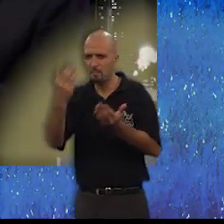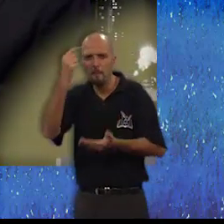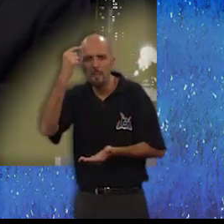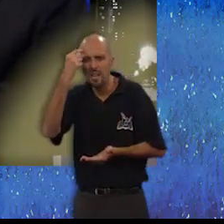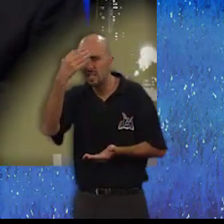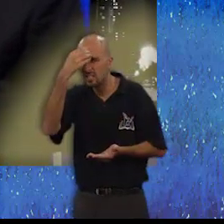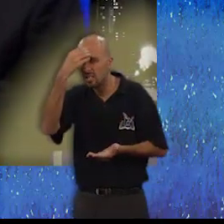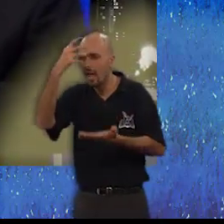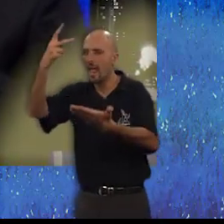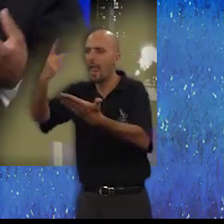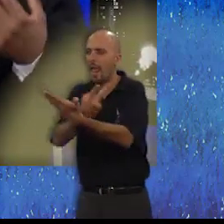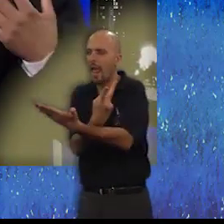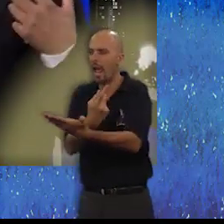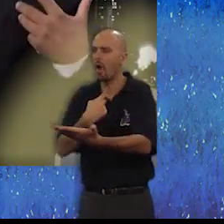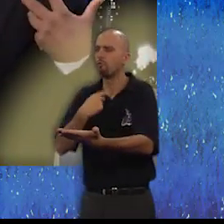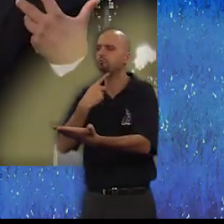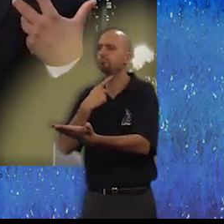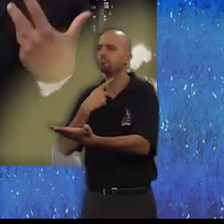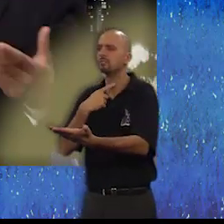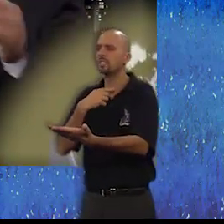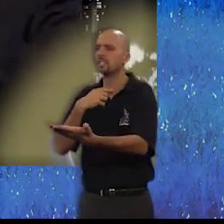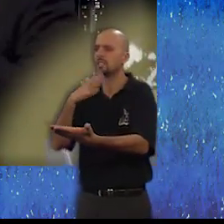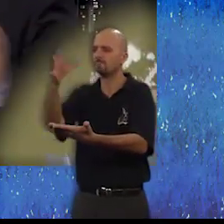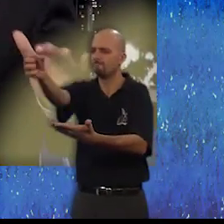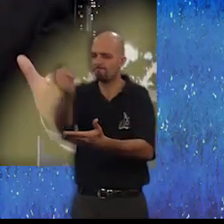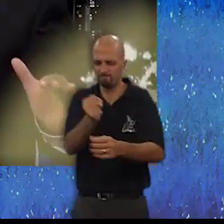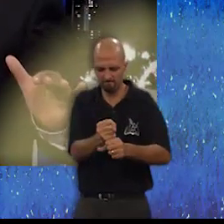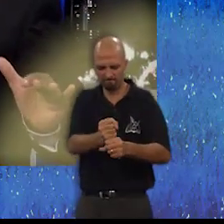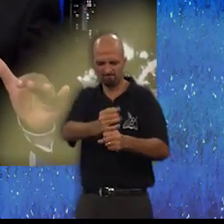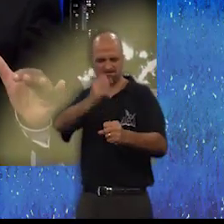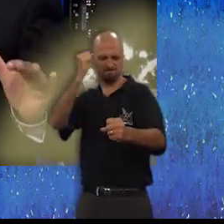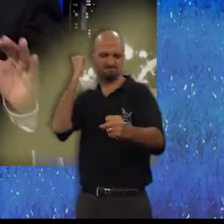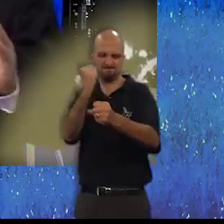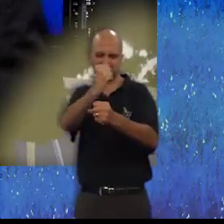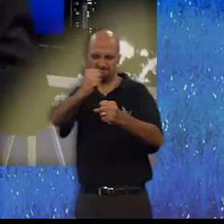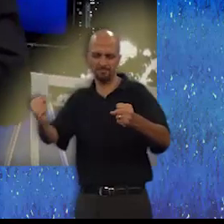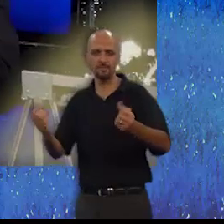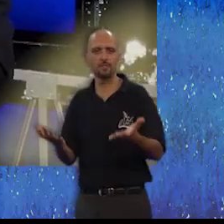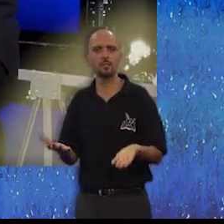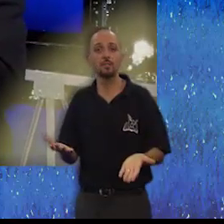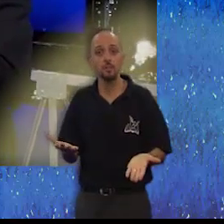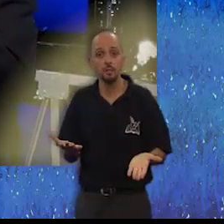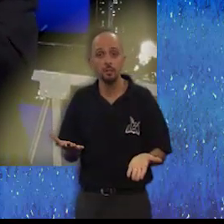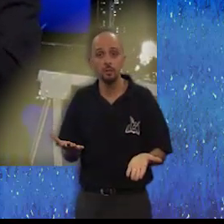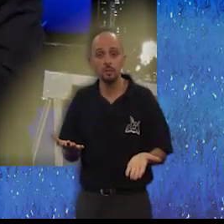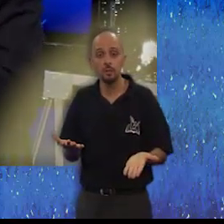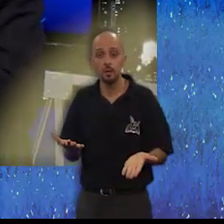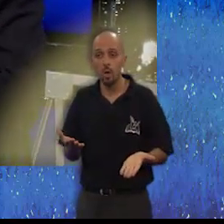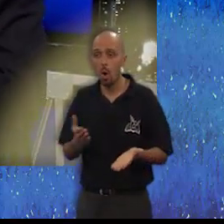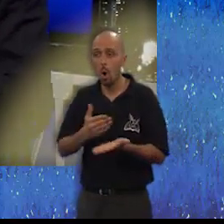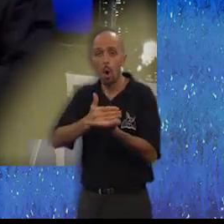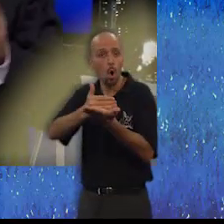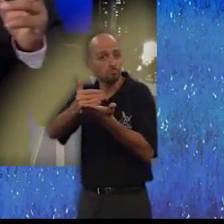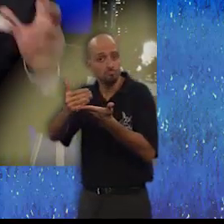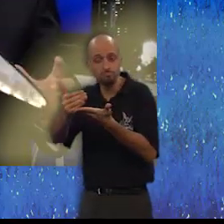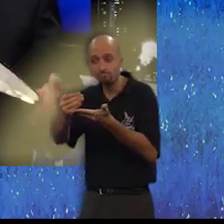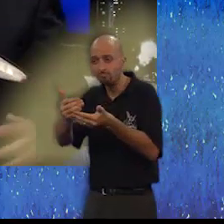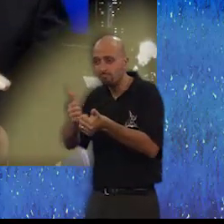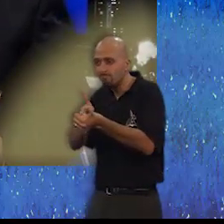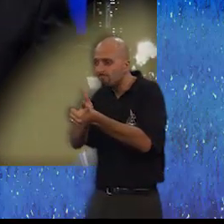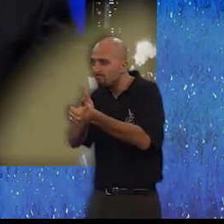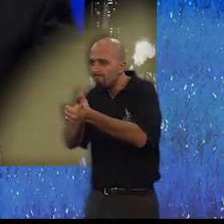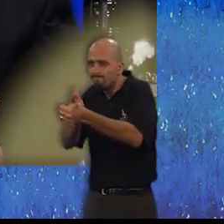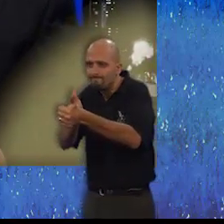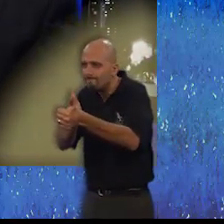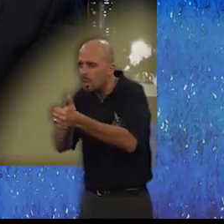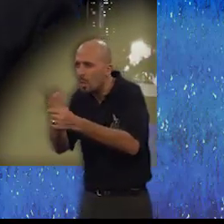era errado. E por ser um homem sincero, ele disse, vou acabar com isso. E começou a perseguir os cristãos e, obviamente,